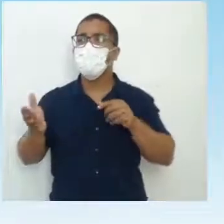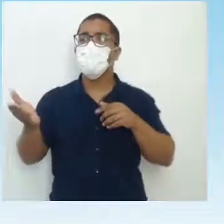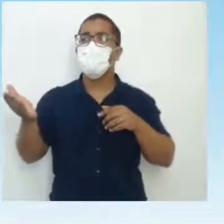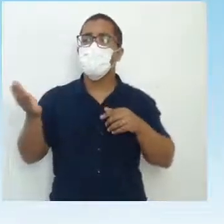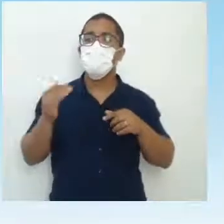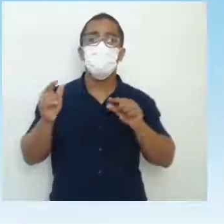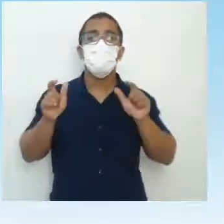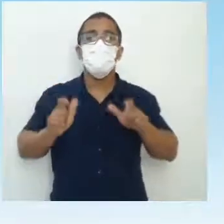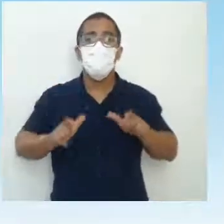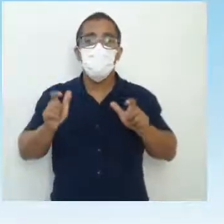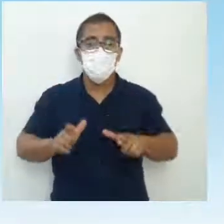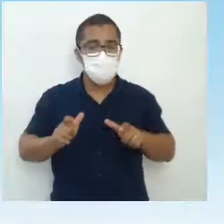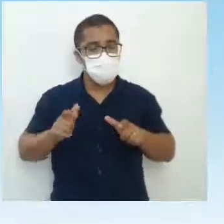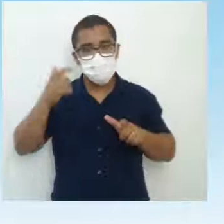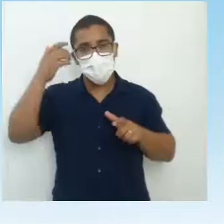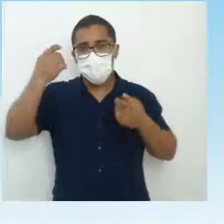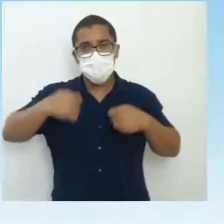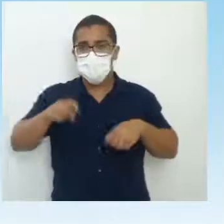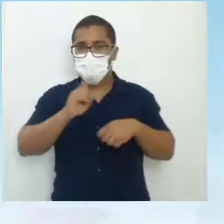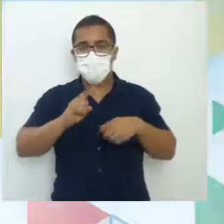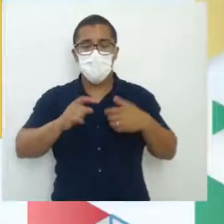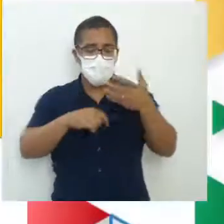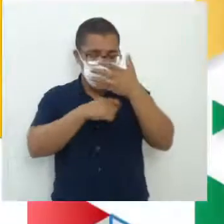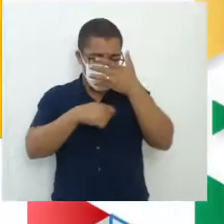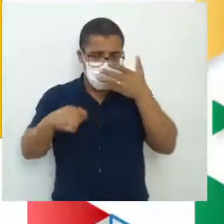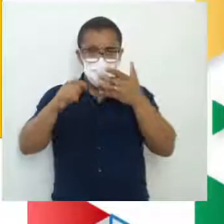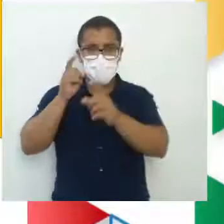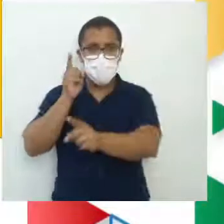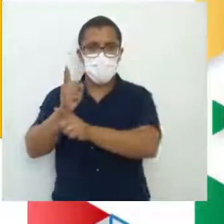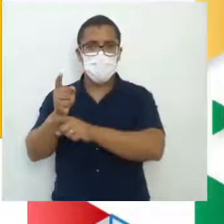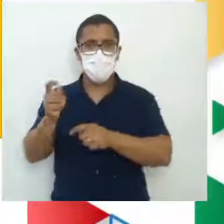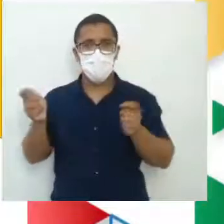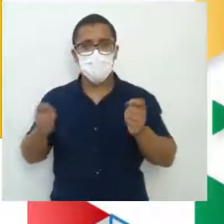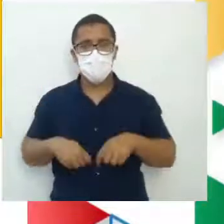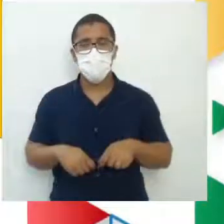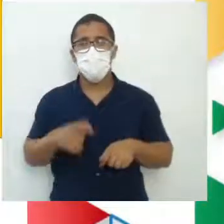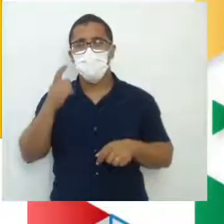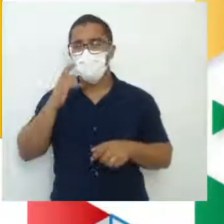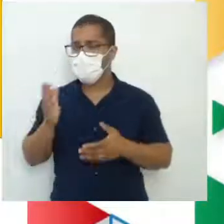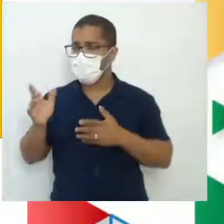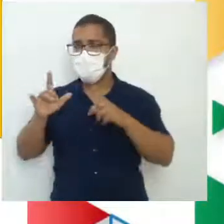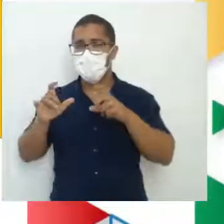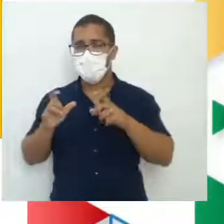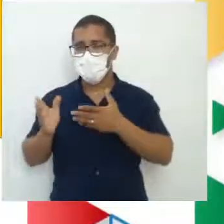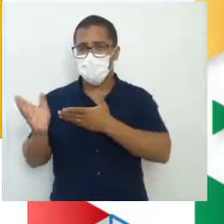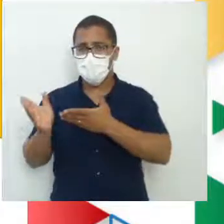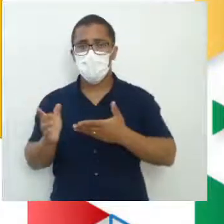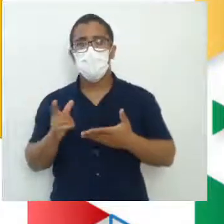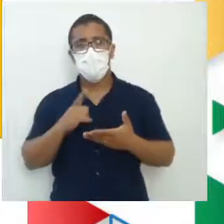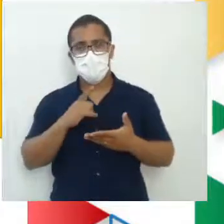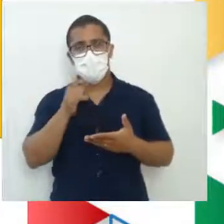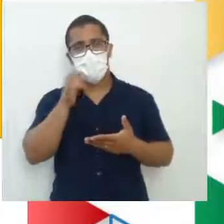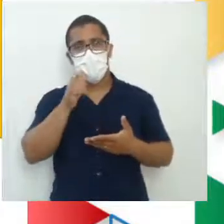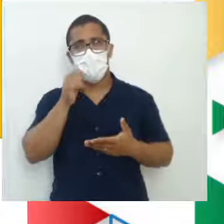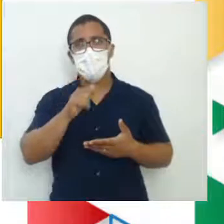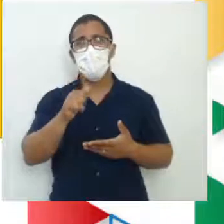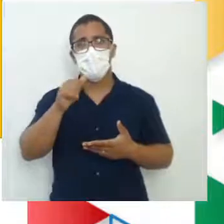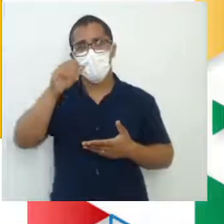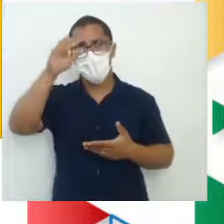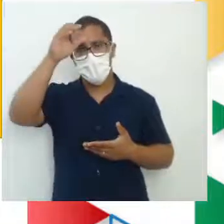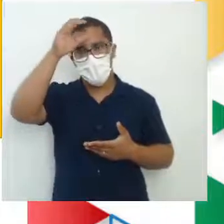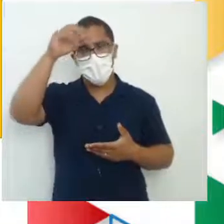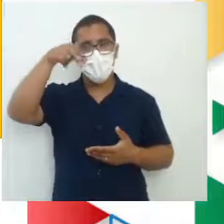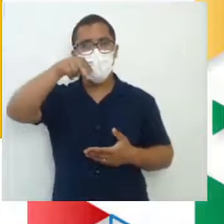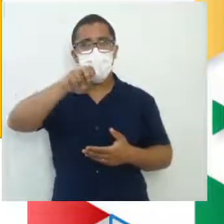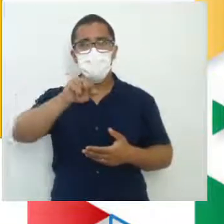certo? Ela com a sua indumentária tradicional, observar, certo? Olha aí a figura homenageada de hoje, mais uma vez, a